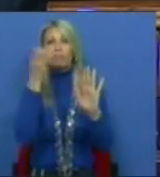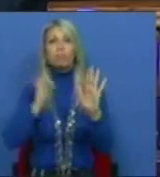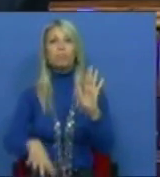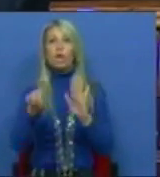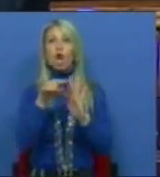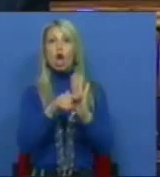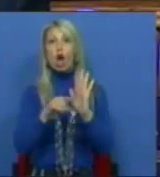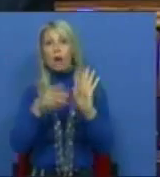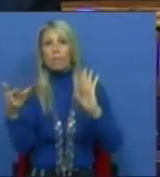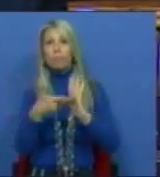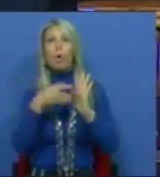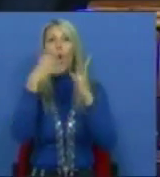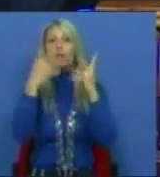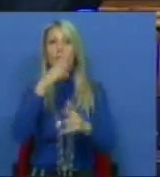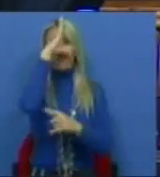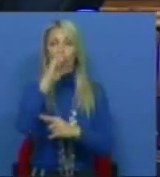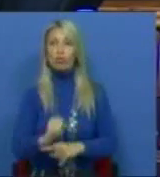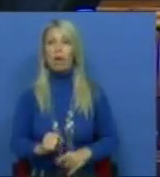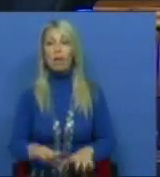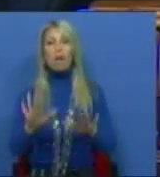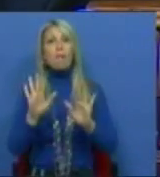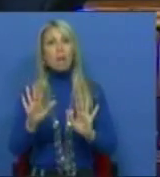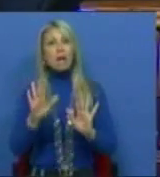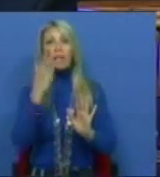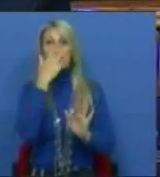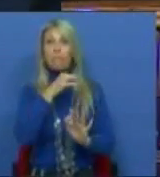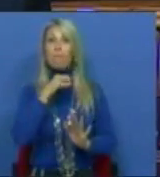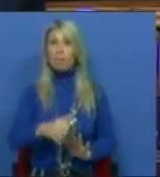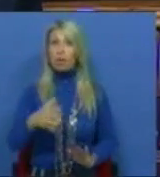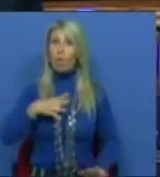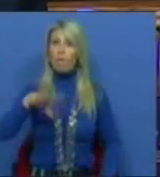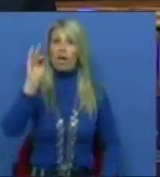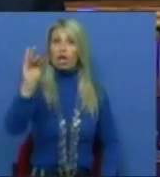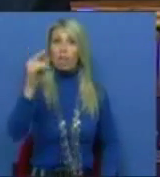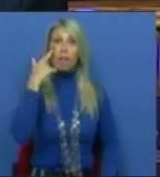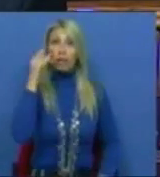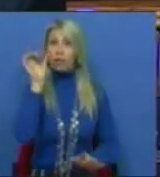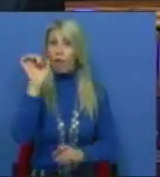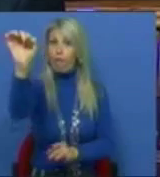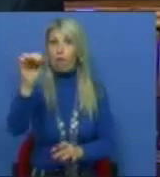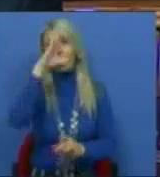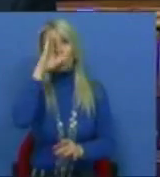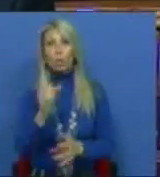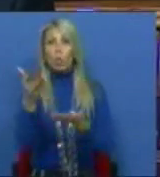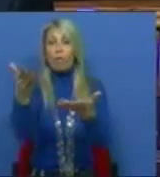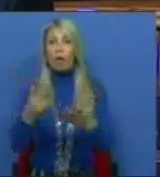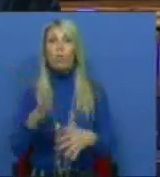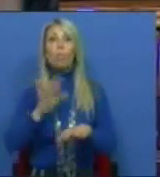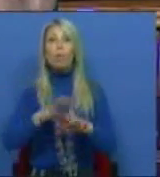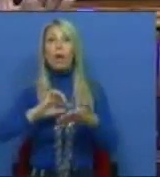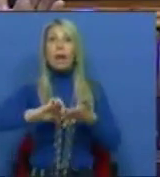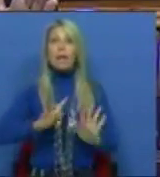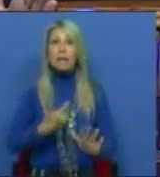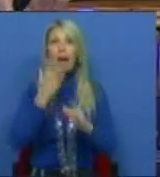no Orçamento de Estado. No entanto, eu gostaria de chamar, se me permitir, a sua atenção, a atenção do Governo, para o facto ou para a necessidade